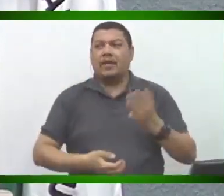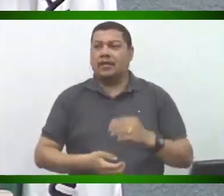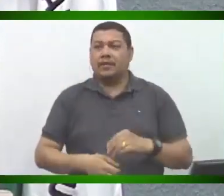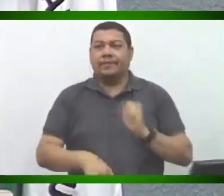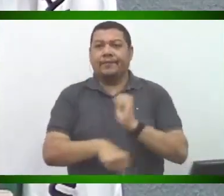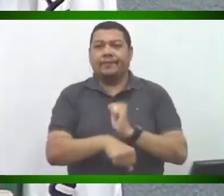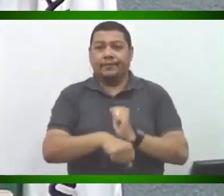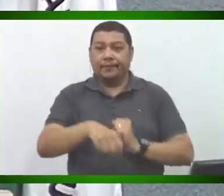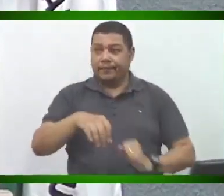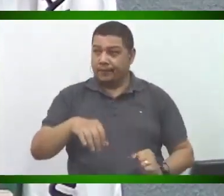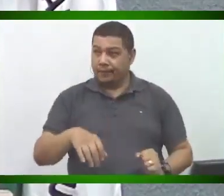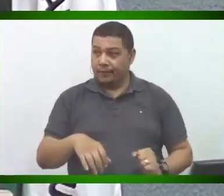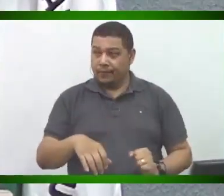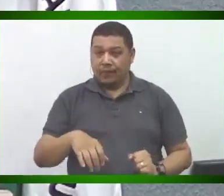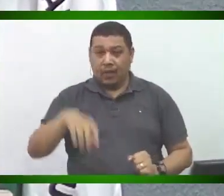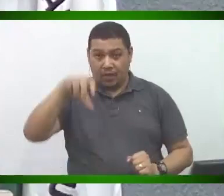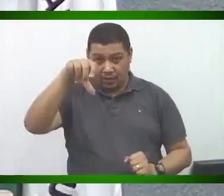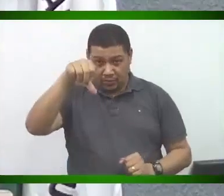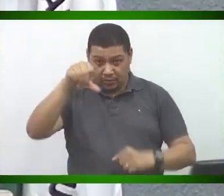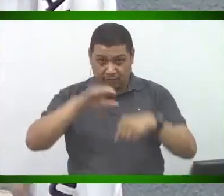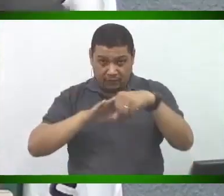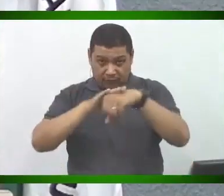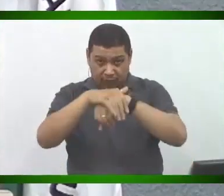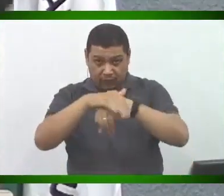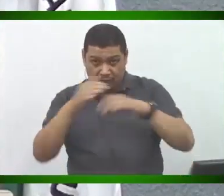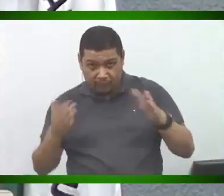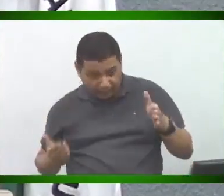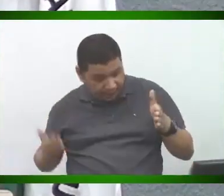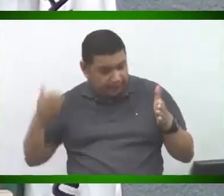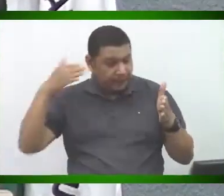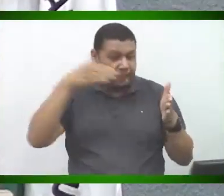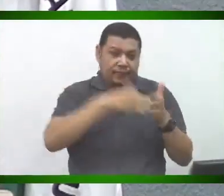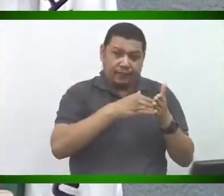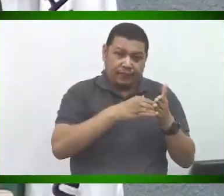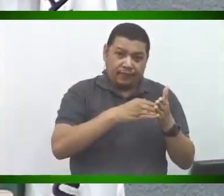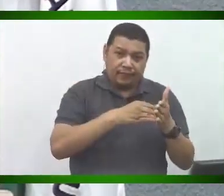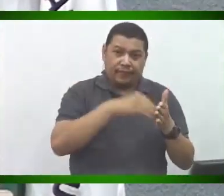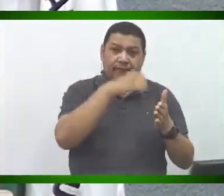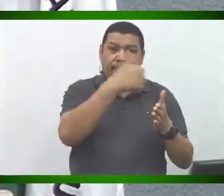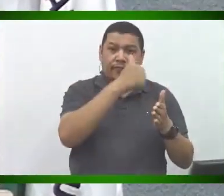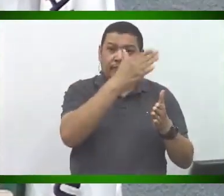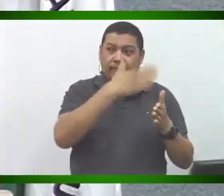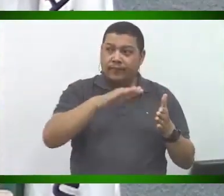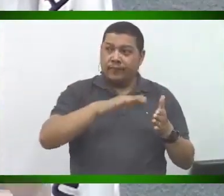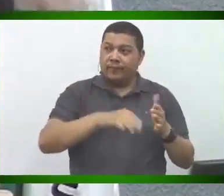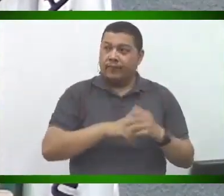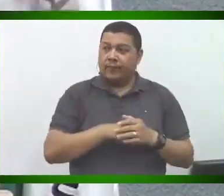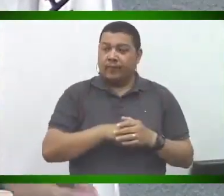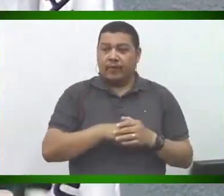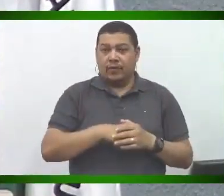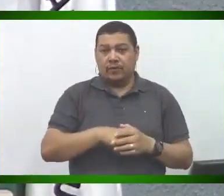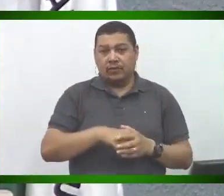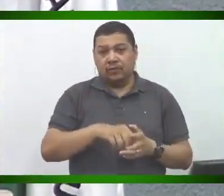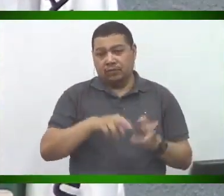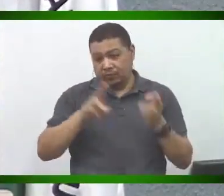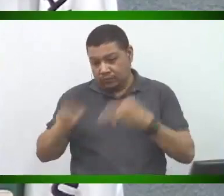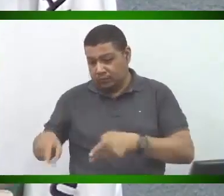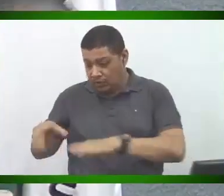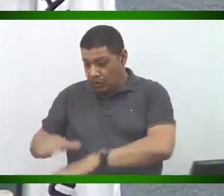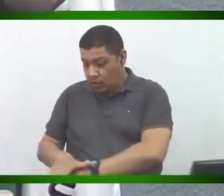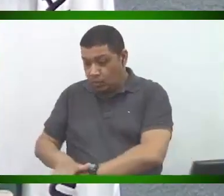das 9 horas, às 21 horas, até às 23h30, deitada no